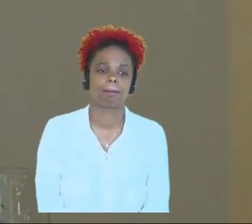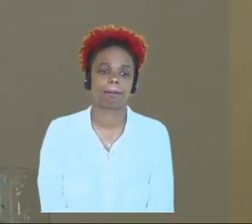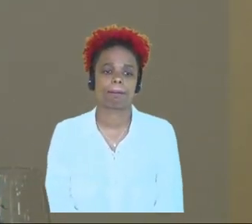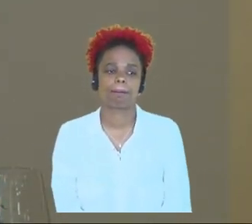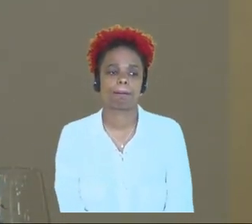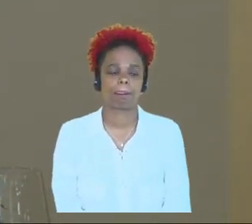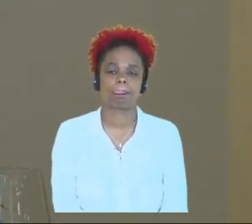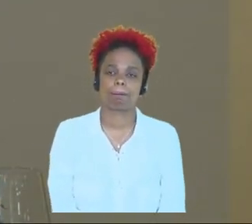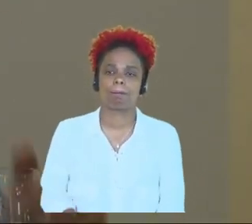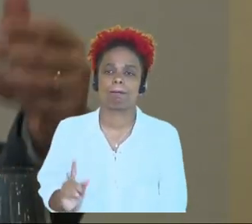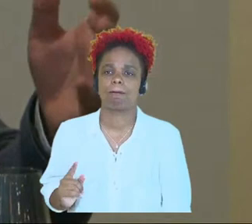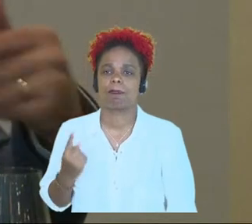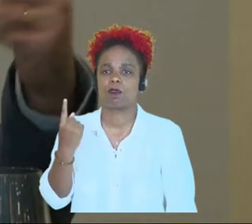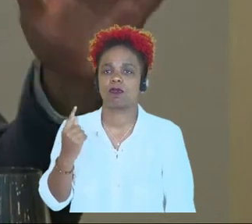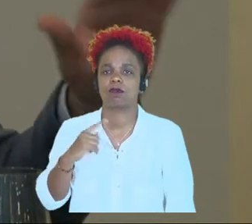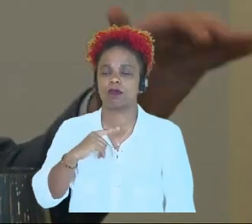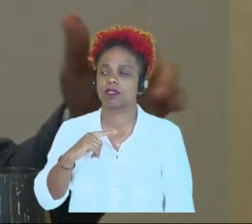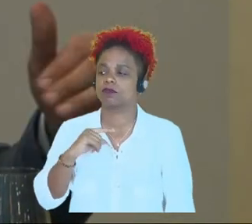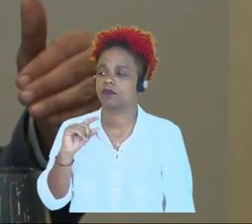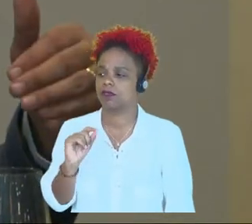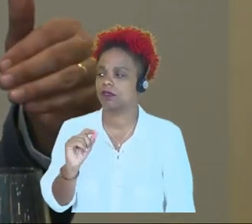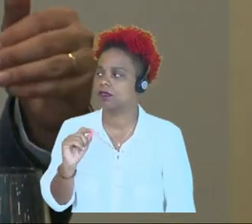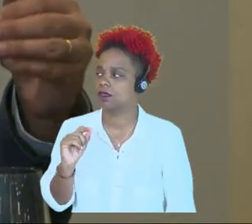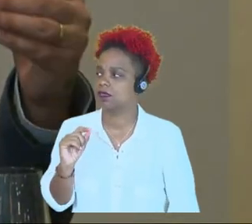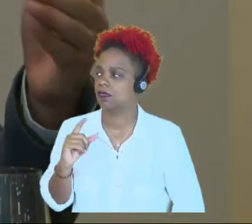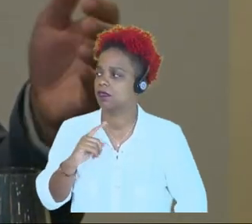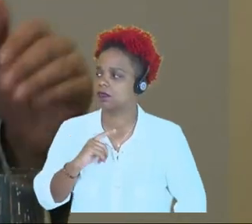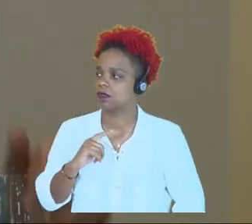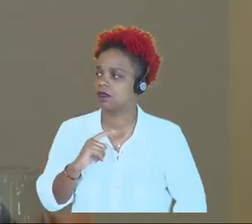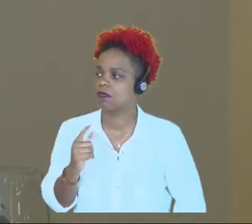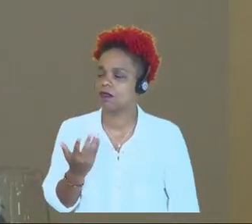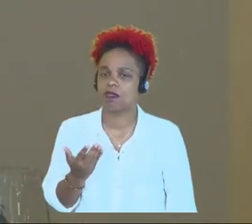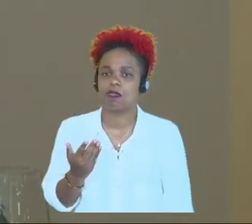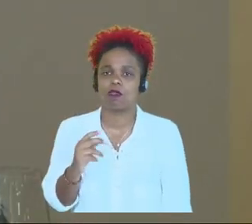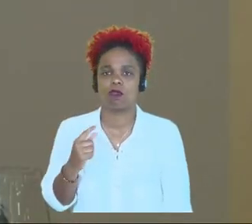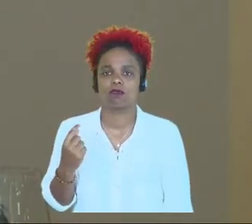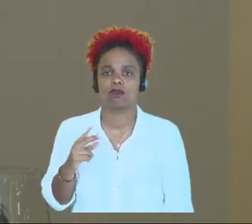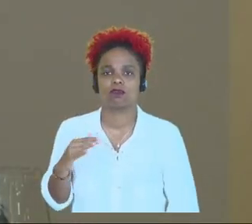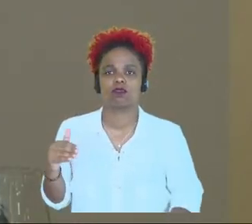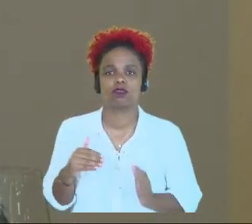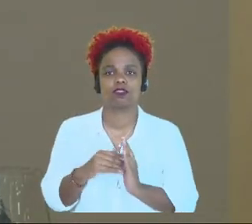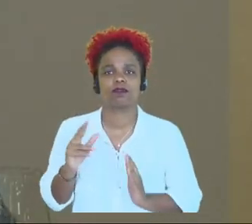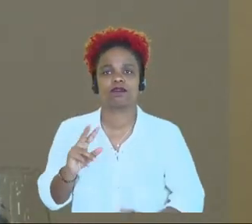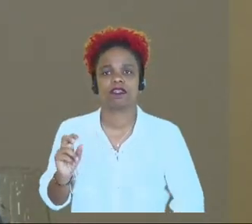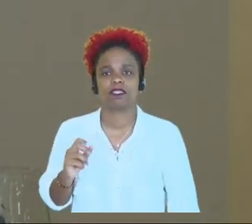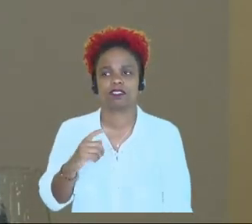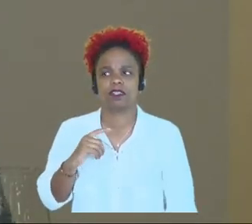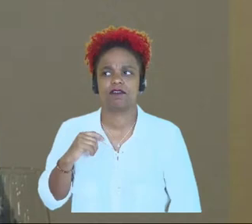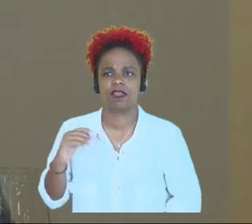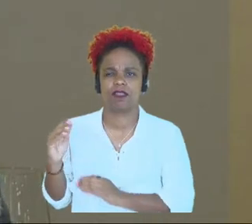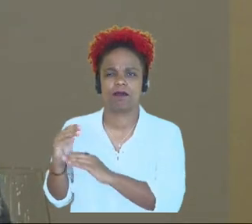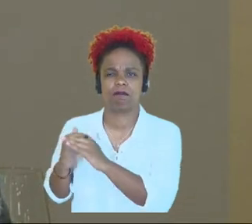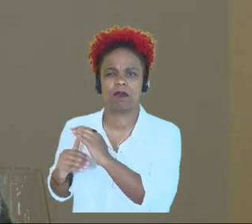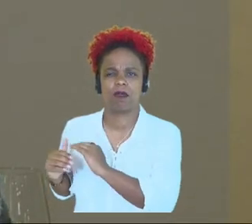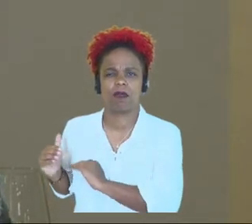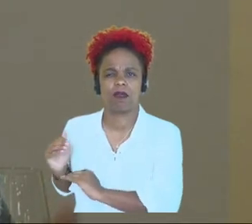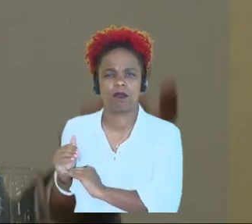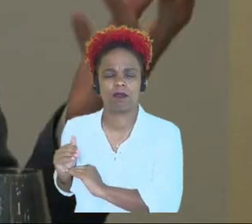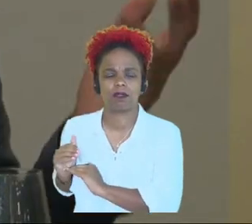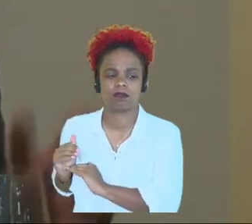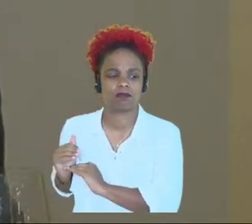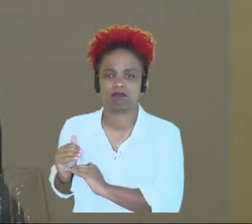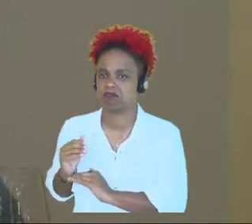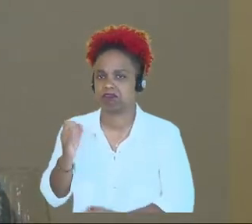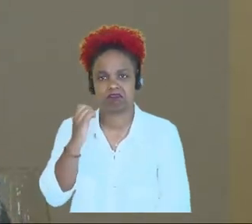A única questão que eu te coloco retórica, e eu termino, é: qual foi a última vez que você viu o Bolsonaro recuando? Eu